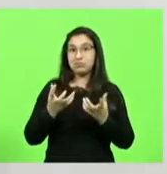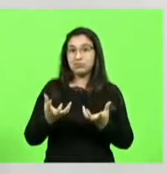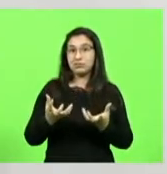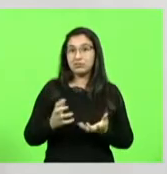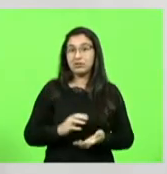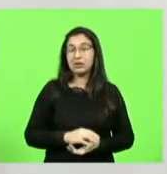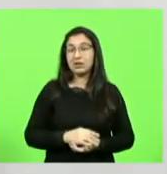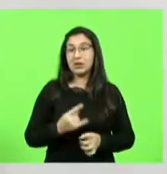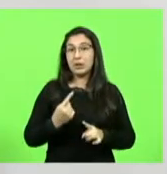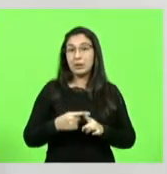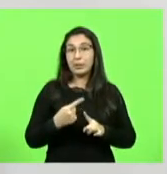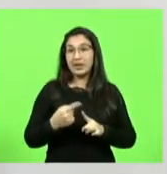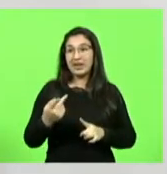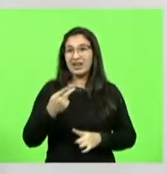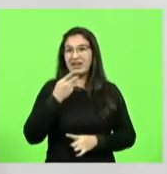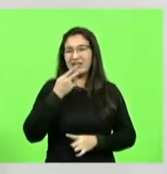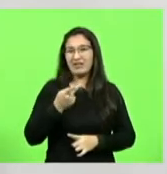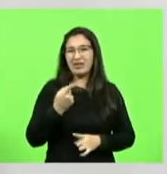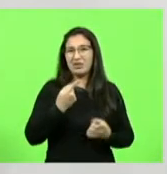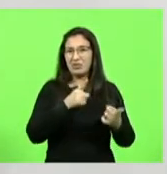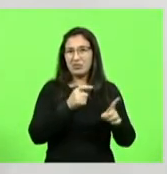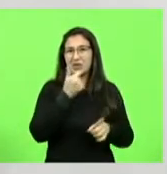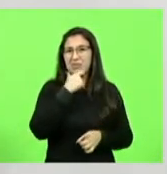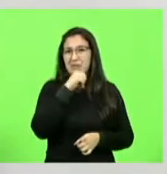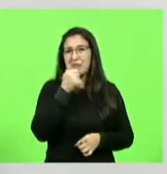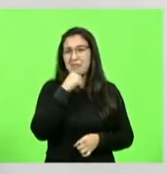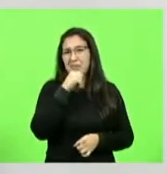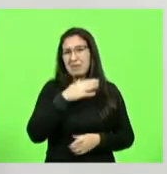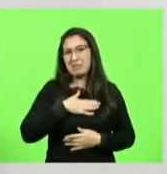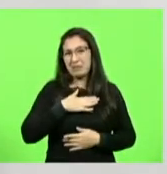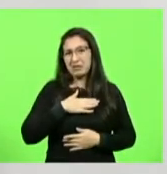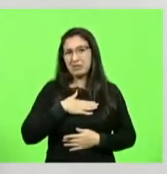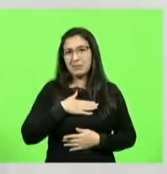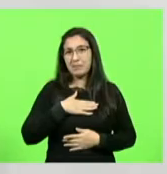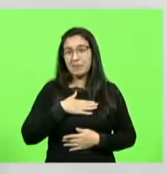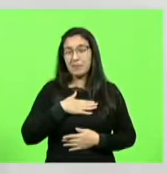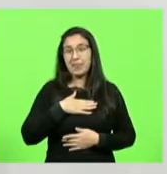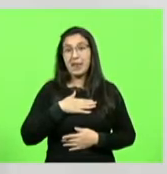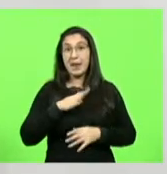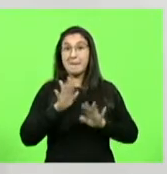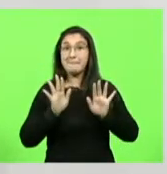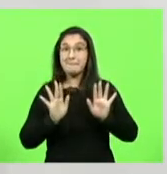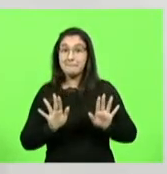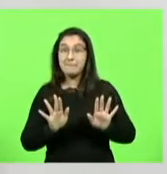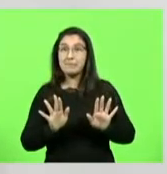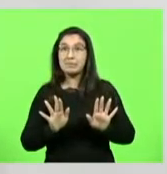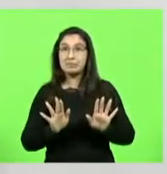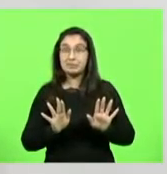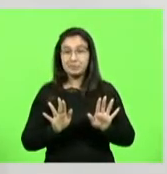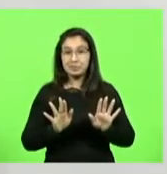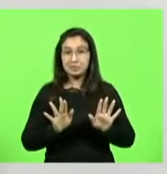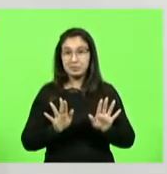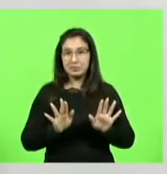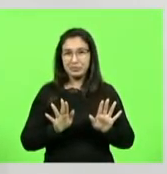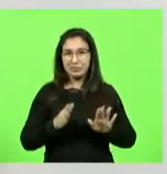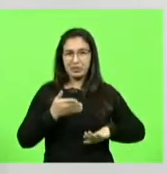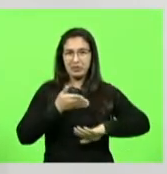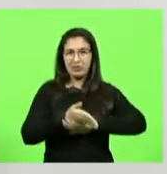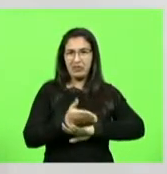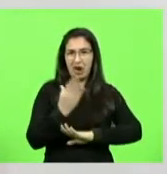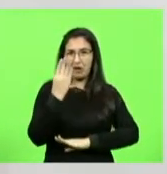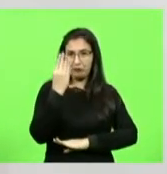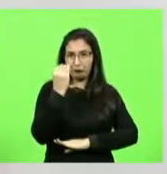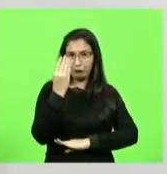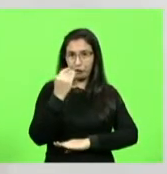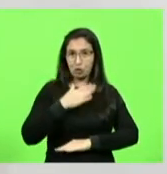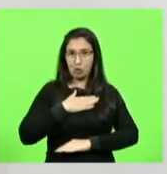de programa de televisão, mas olha, ir numa foto da minha esposa